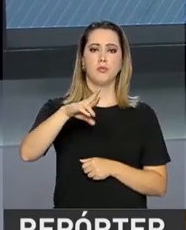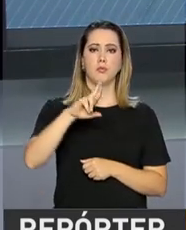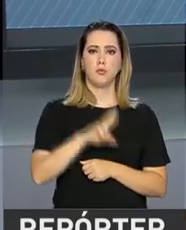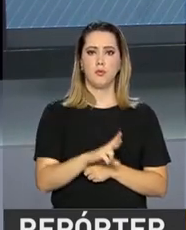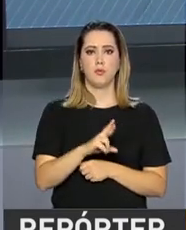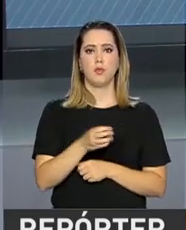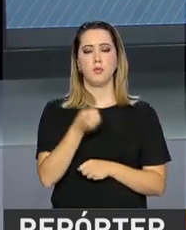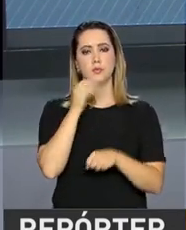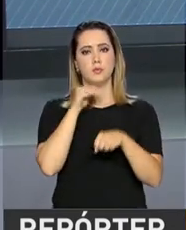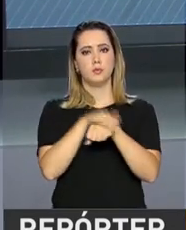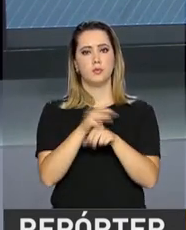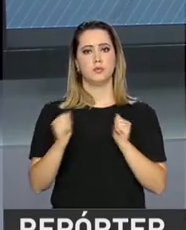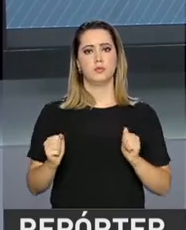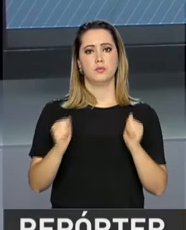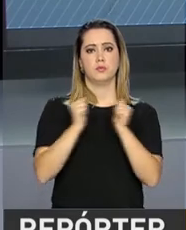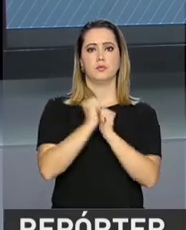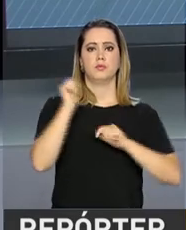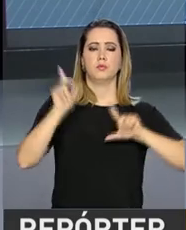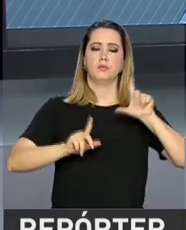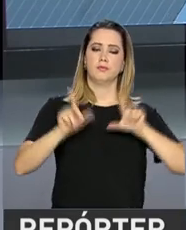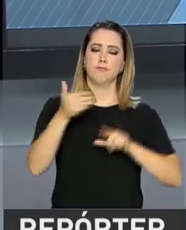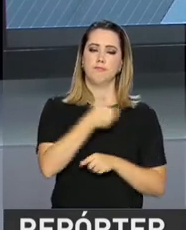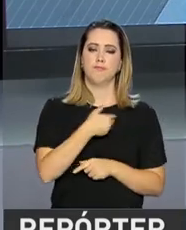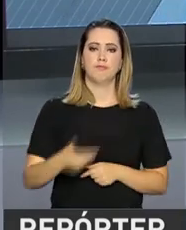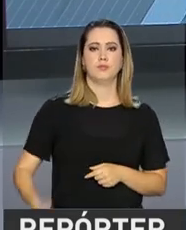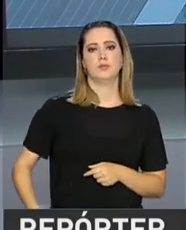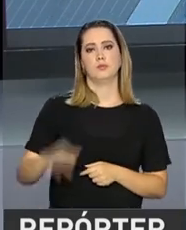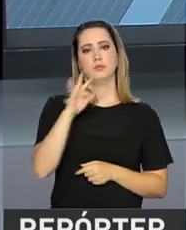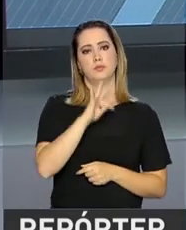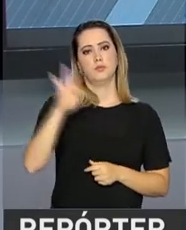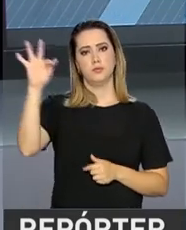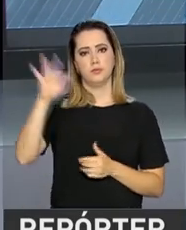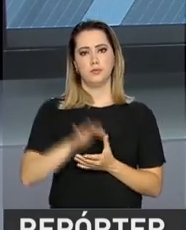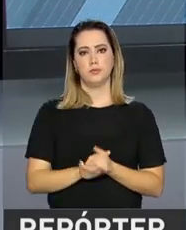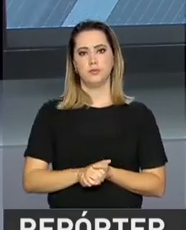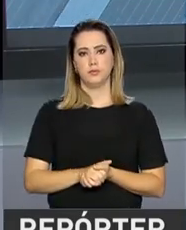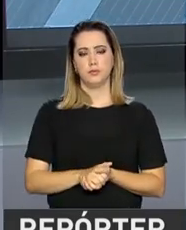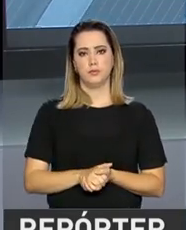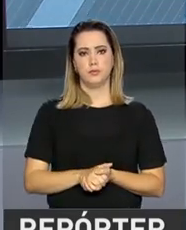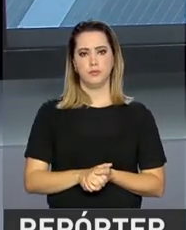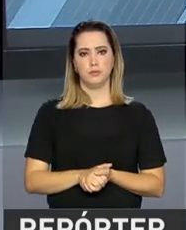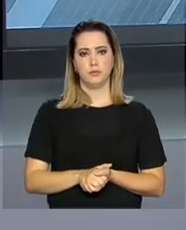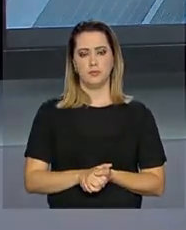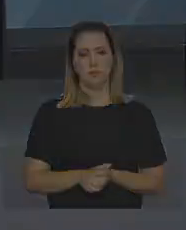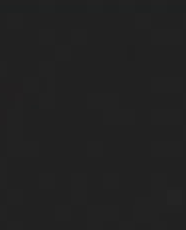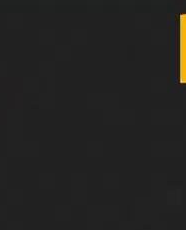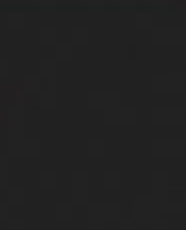nbr uma boa noite pra você continue com a gente na nbr a tv do governo federal